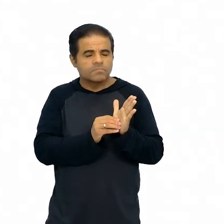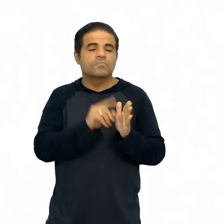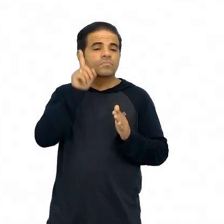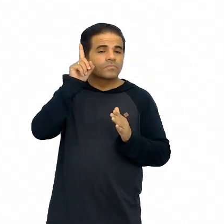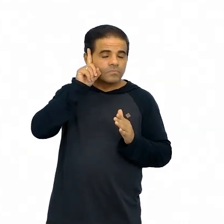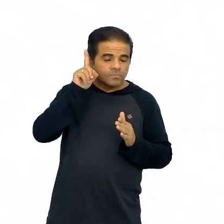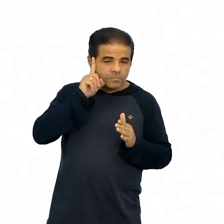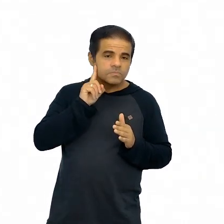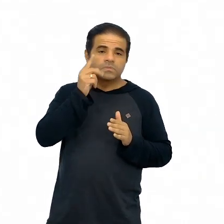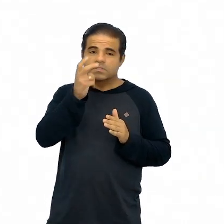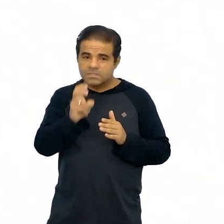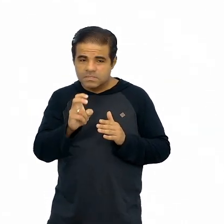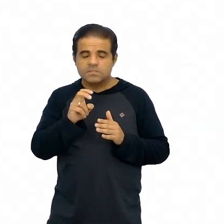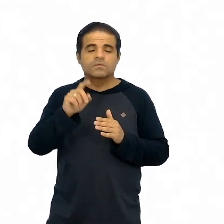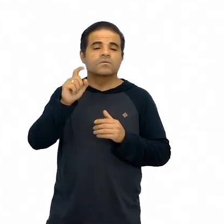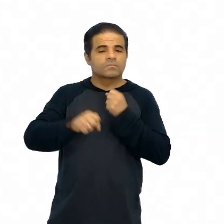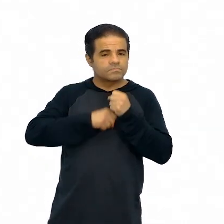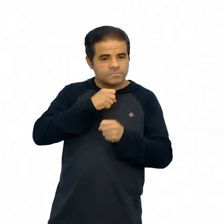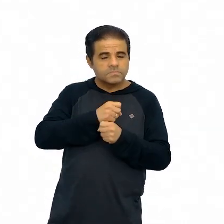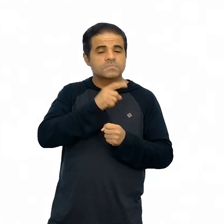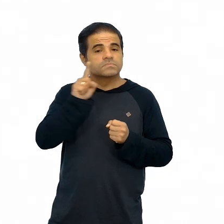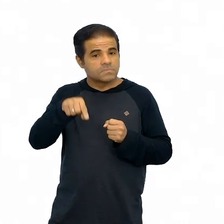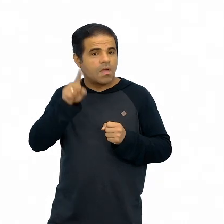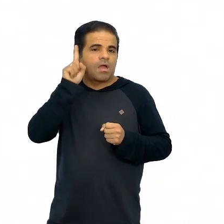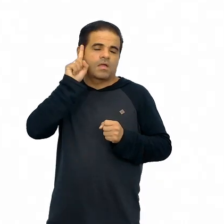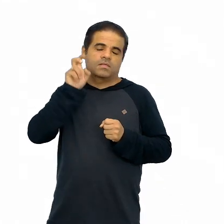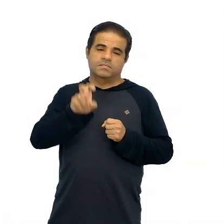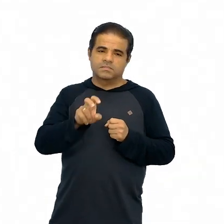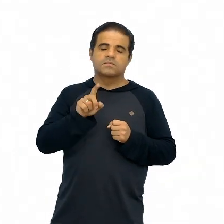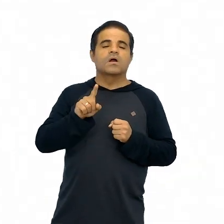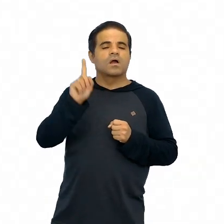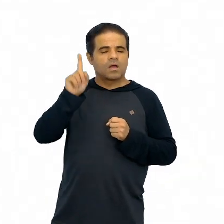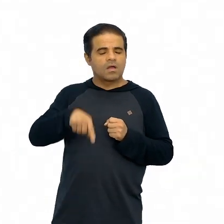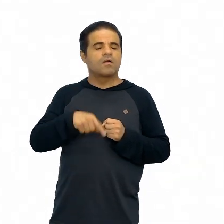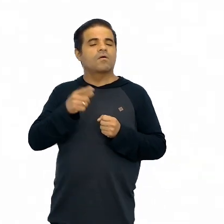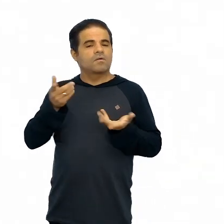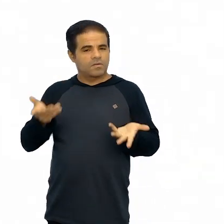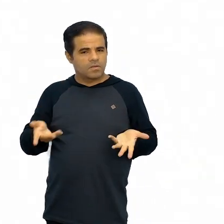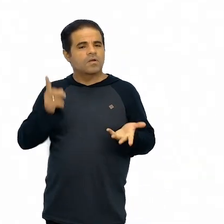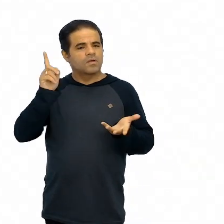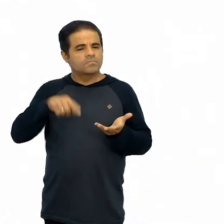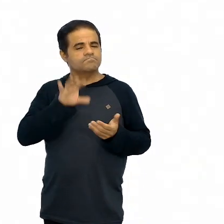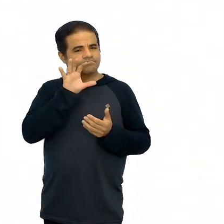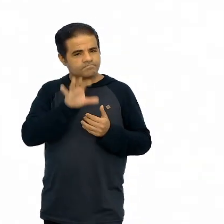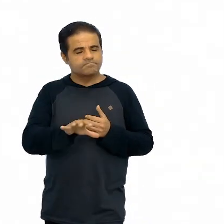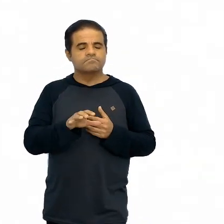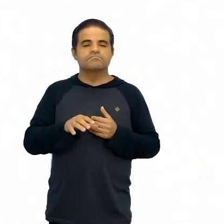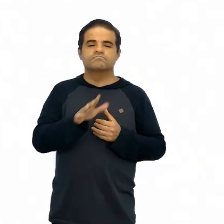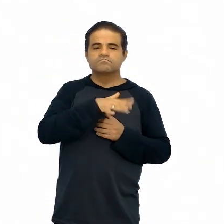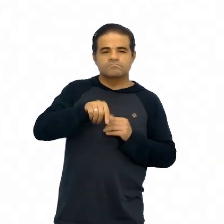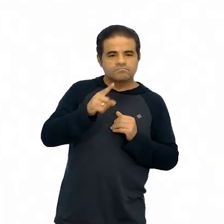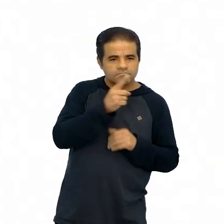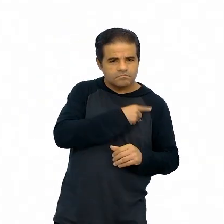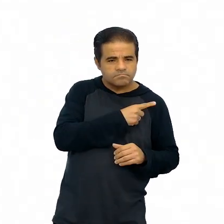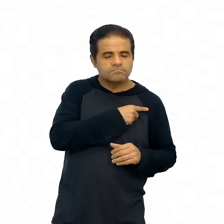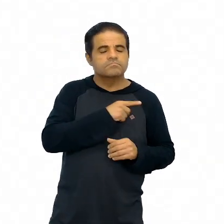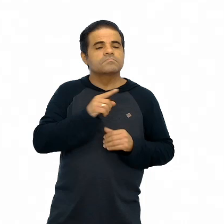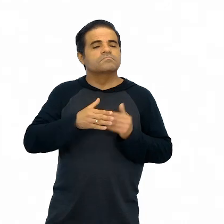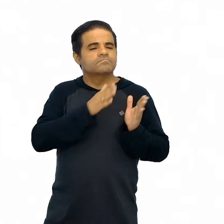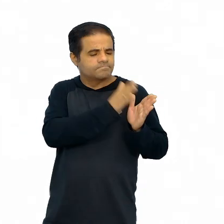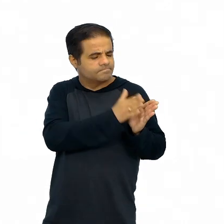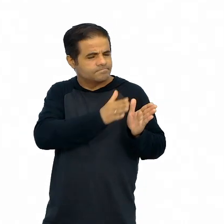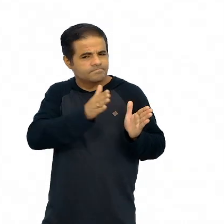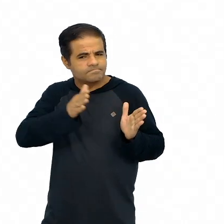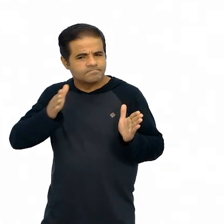dia 5, ano série, a SA5. Aí está dizendo SA5, mas é a primeira sequência